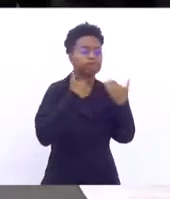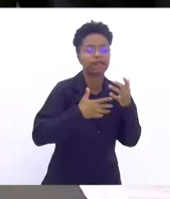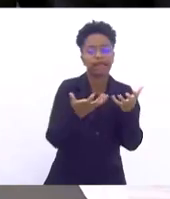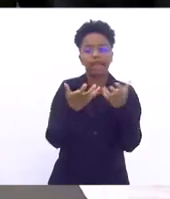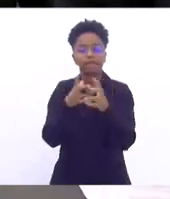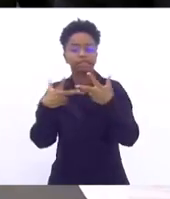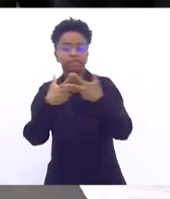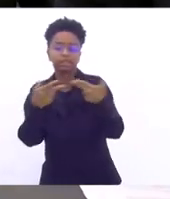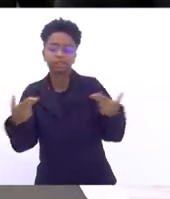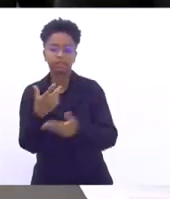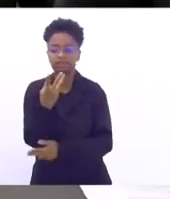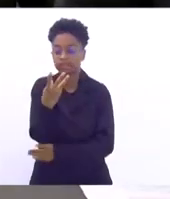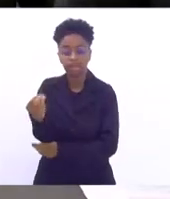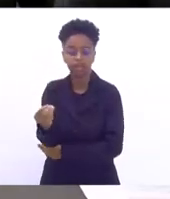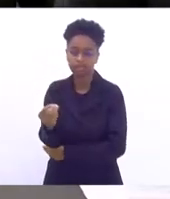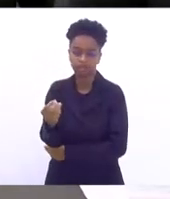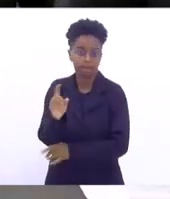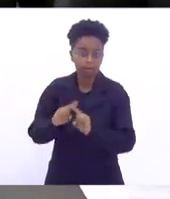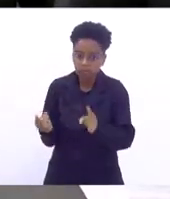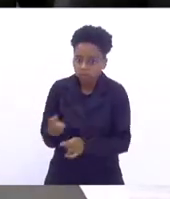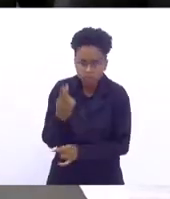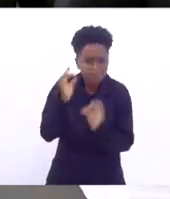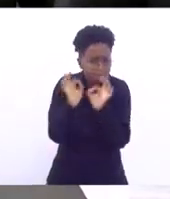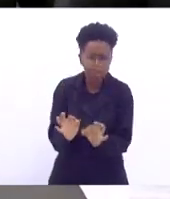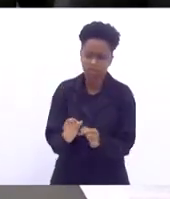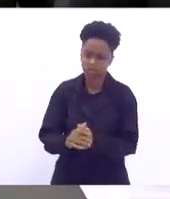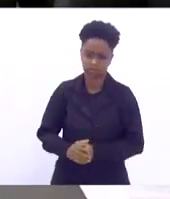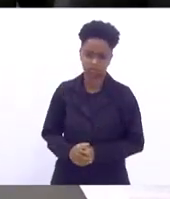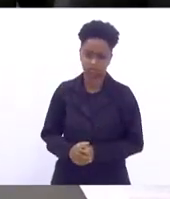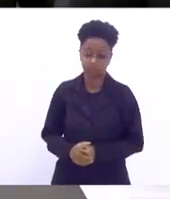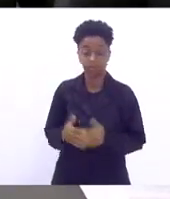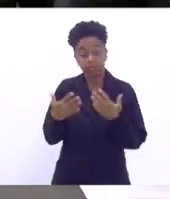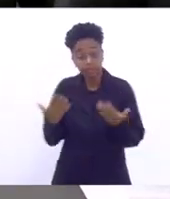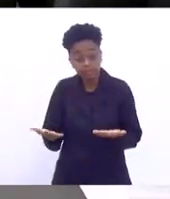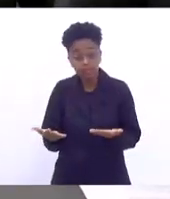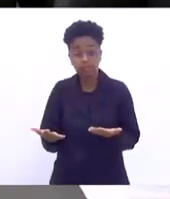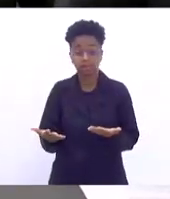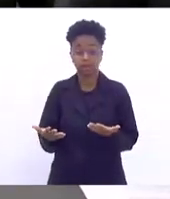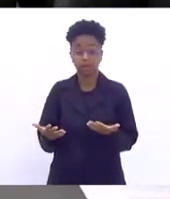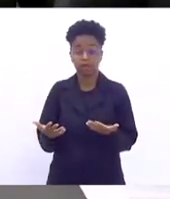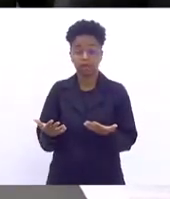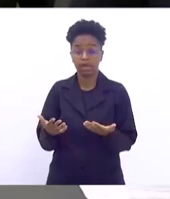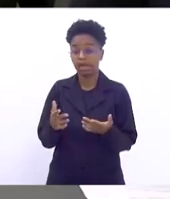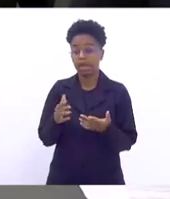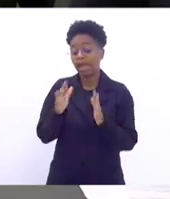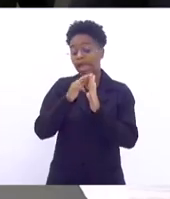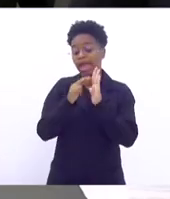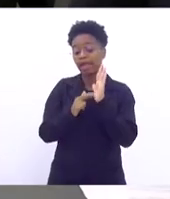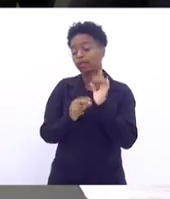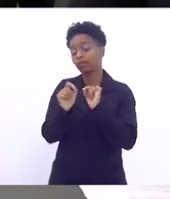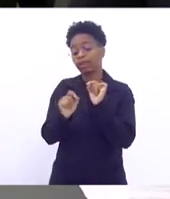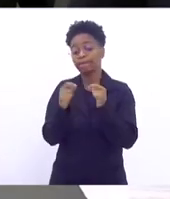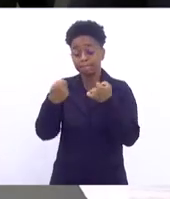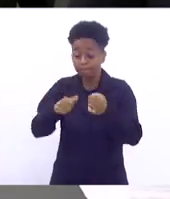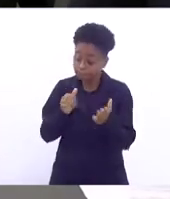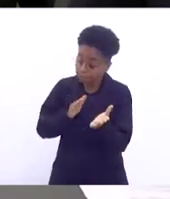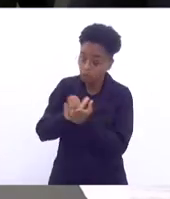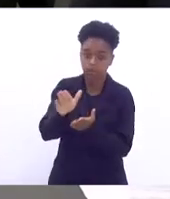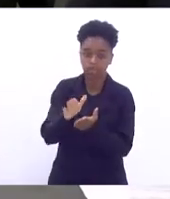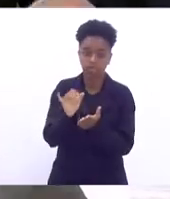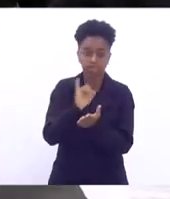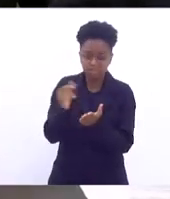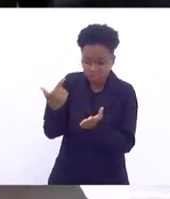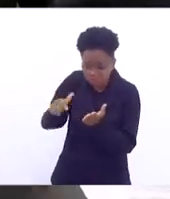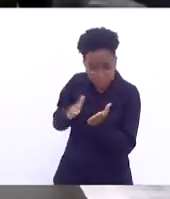e aí também não há condições e Meios possíveis então é e o regramento que é Tem que publicar se não